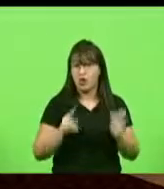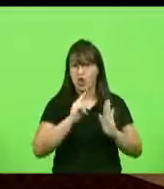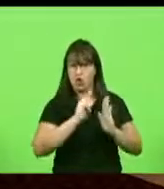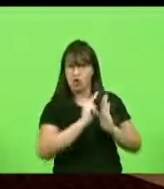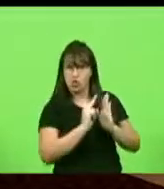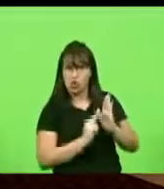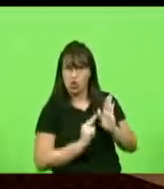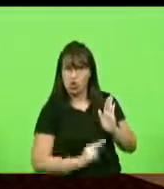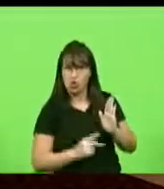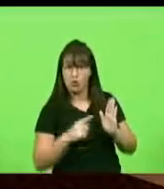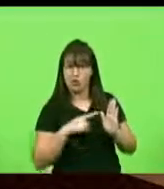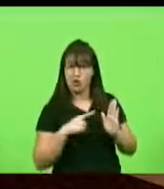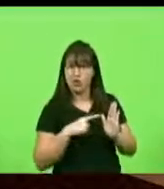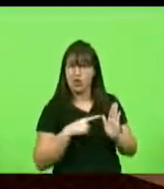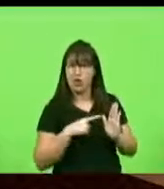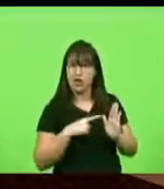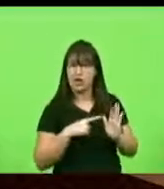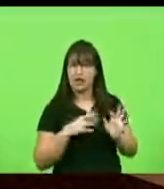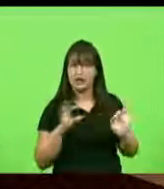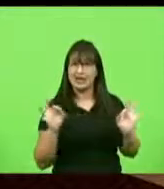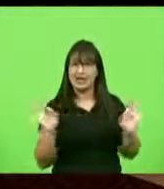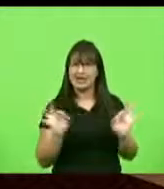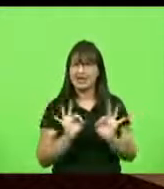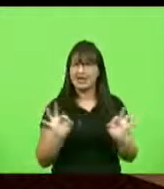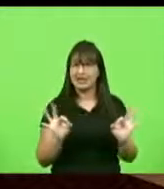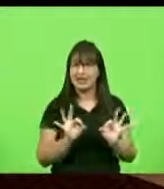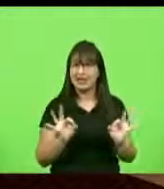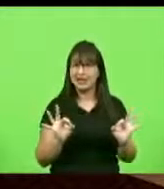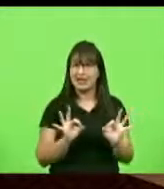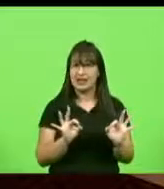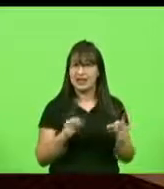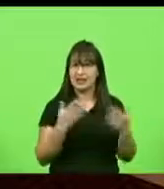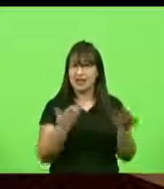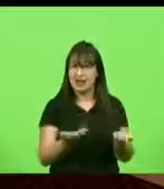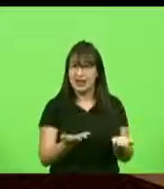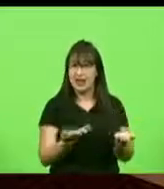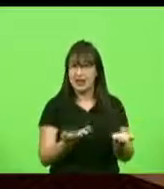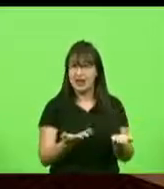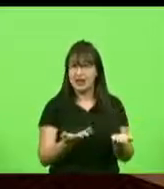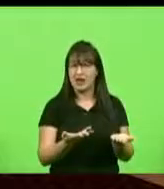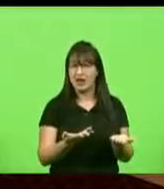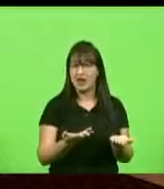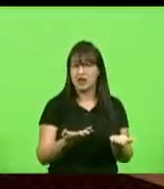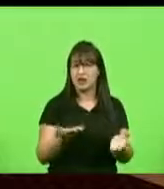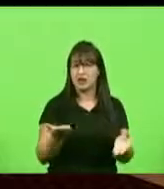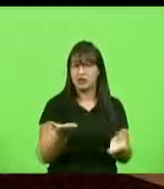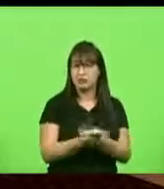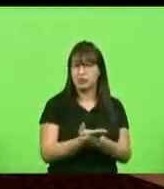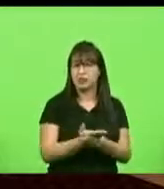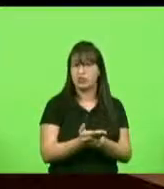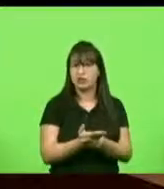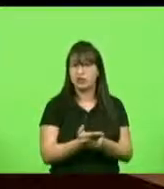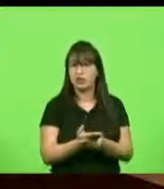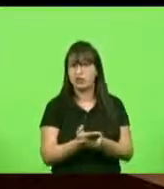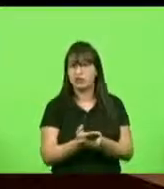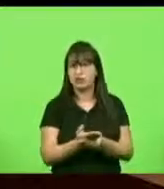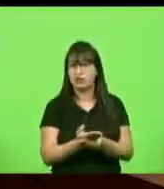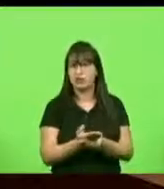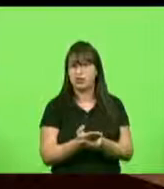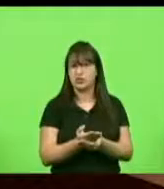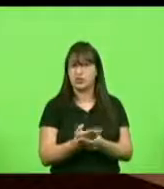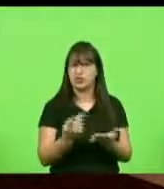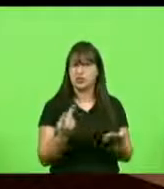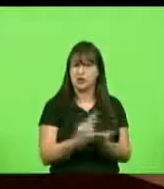citados está sequer indiciado em algum processo de improbidade administrativa. Até